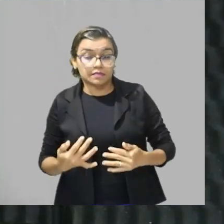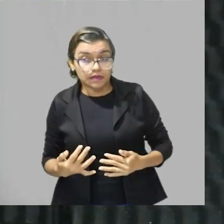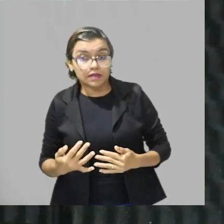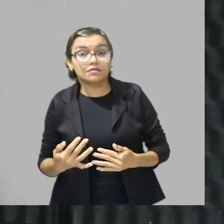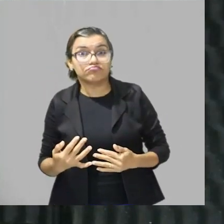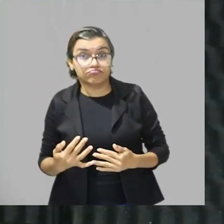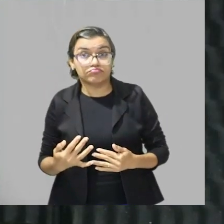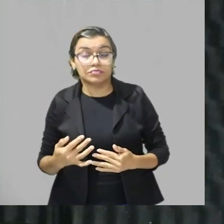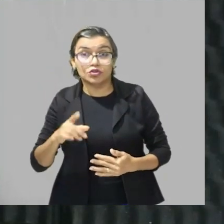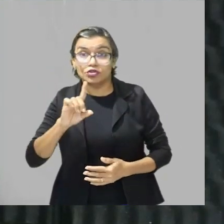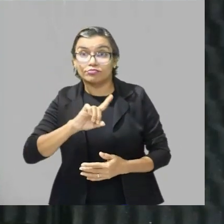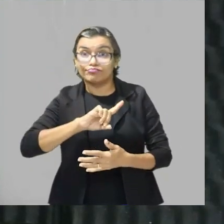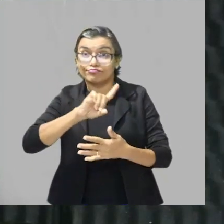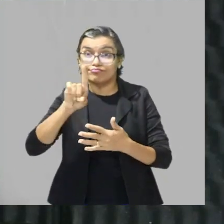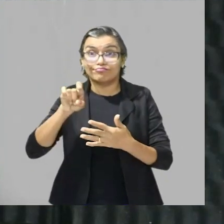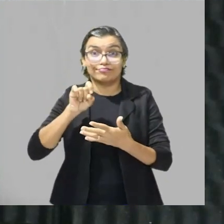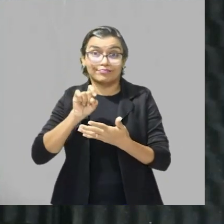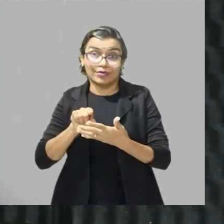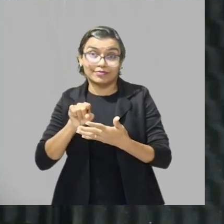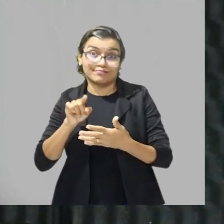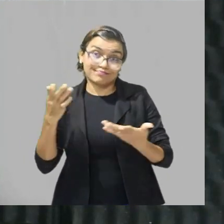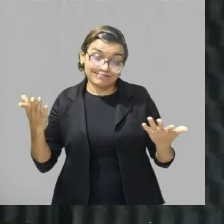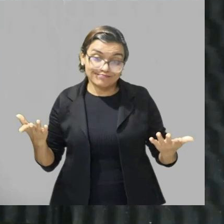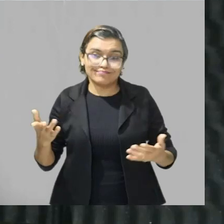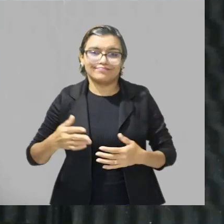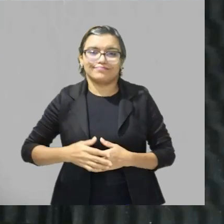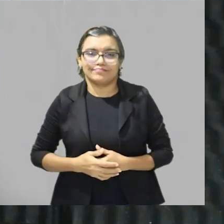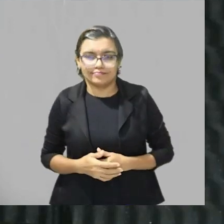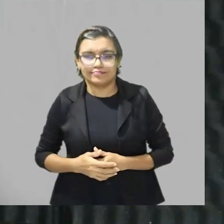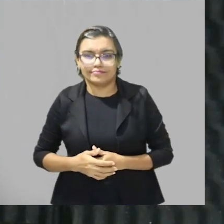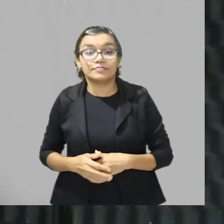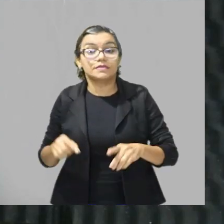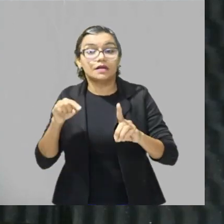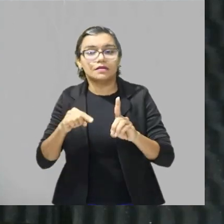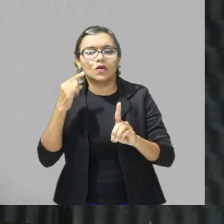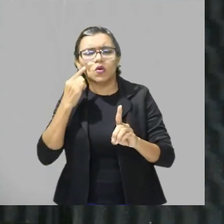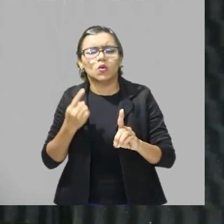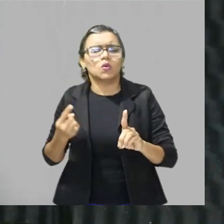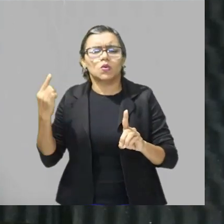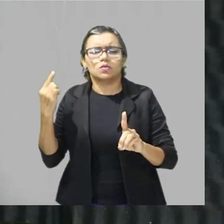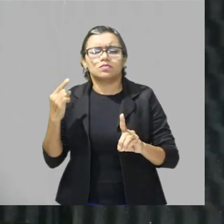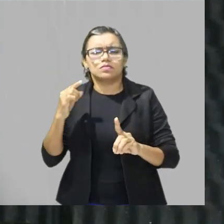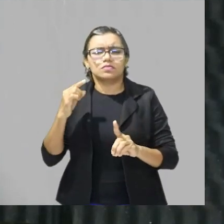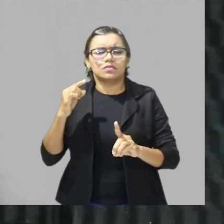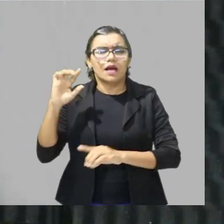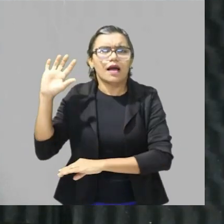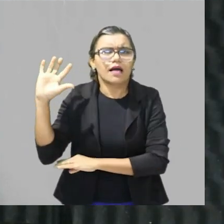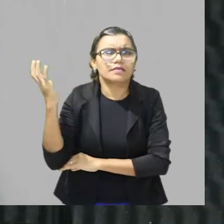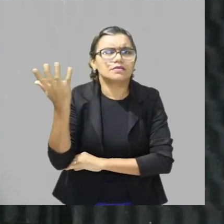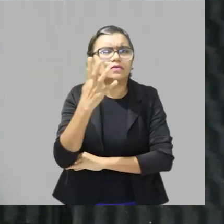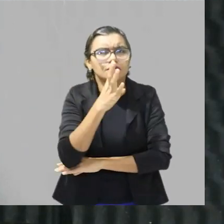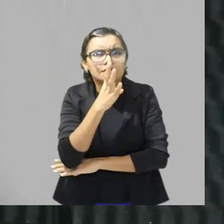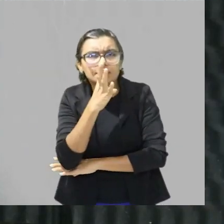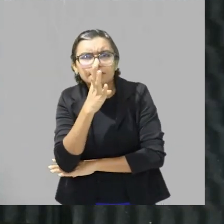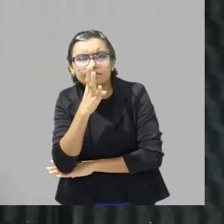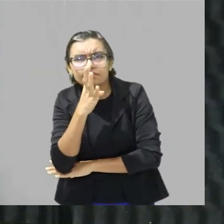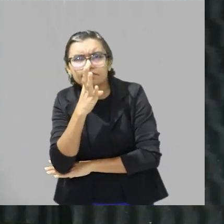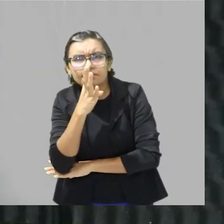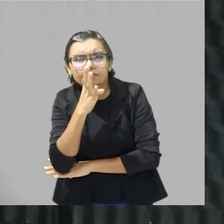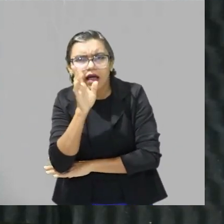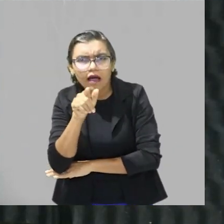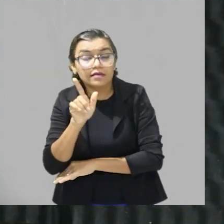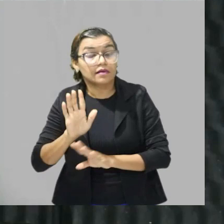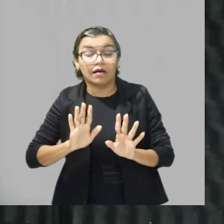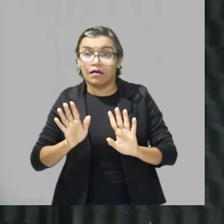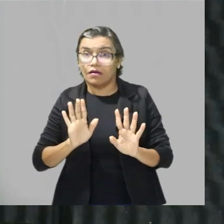impostos faz mais sentido contemplação da natureza não é uma mera contemplação ele quer explicar Ele não